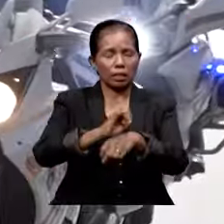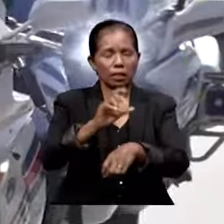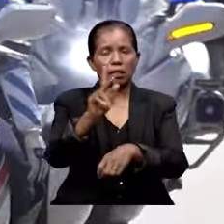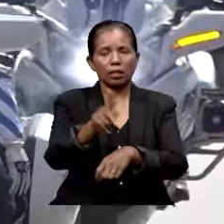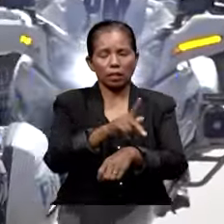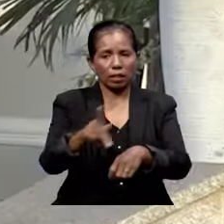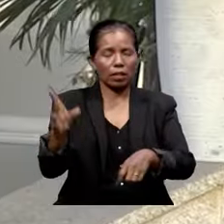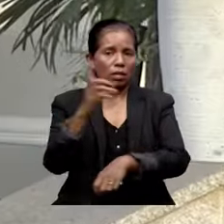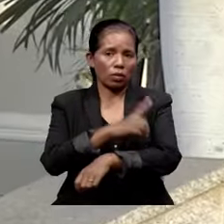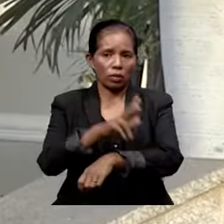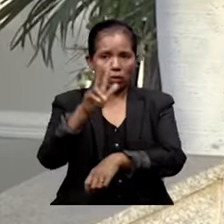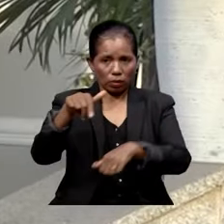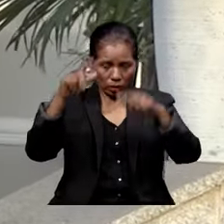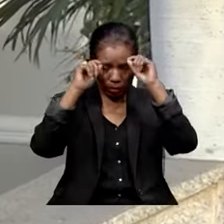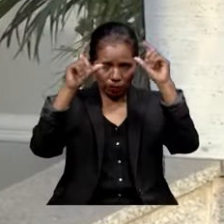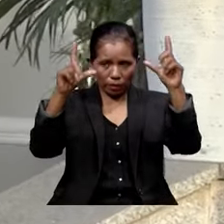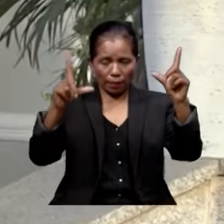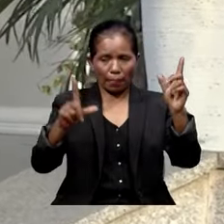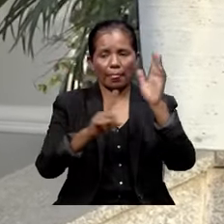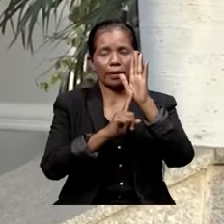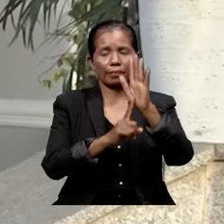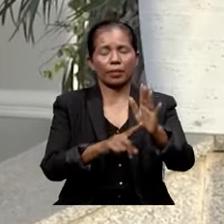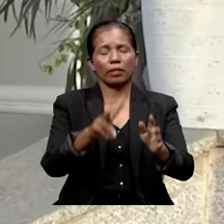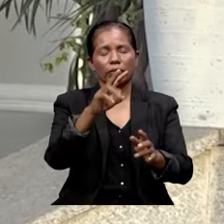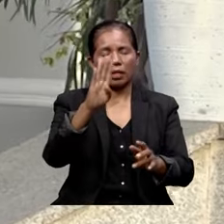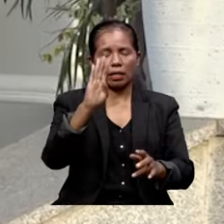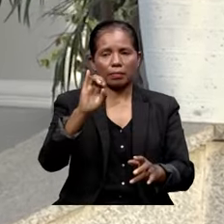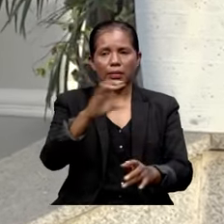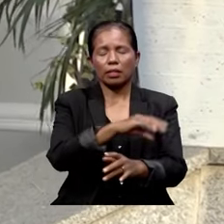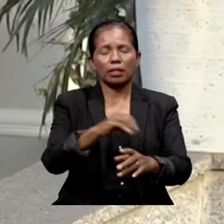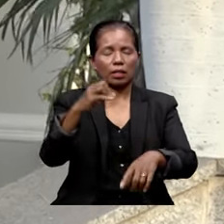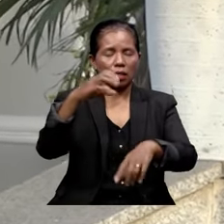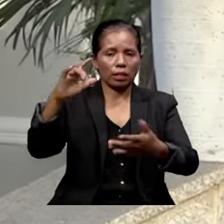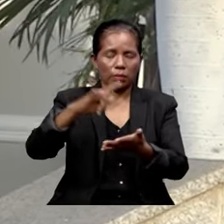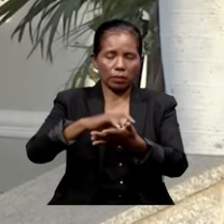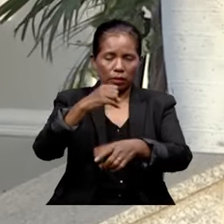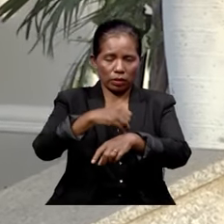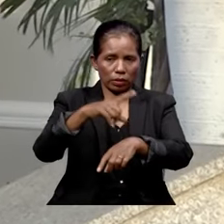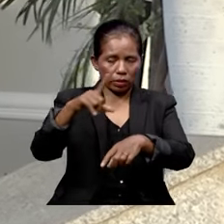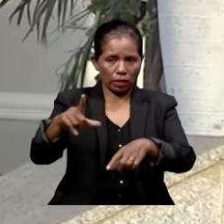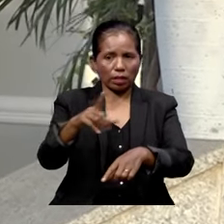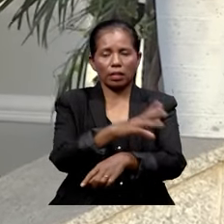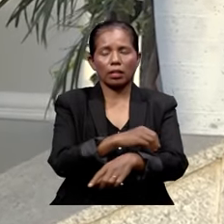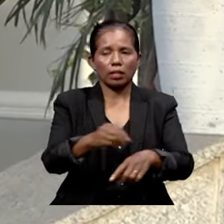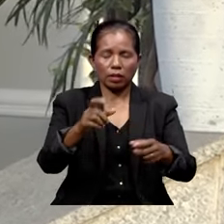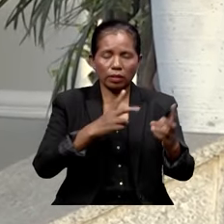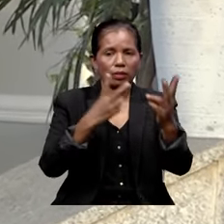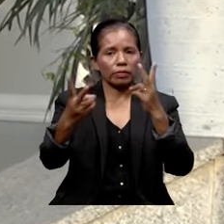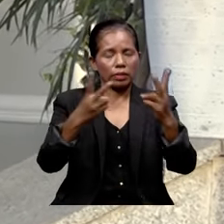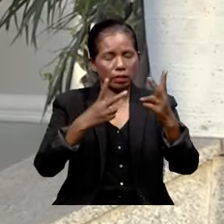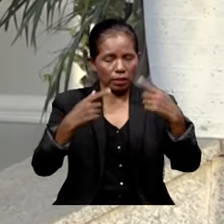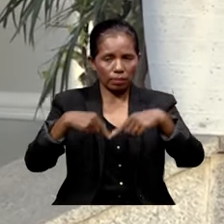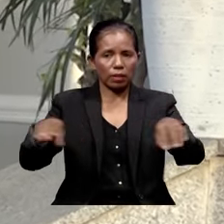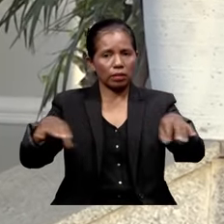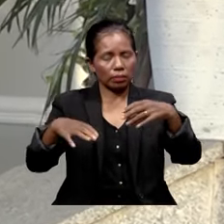ia Timor-Leste. Horta hato kestaun ne ia salaun VIP Aeroporto Internacional Nicolau Lobato Kumoro Dili a foi nalau visita trabalho